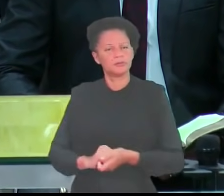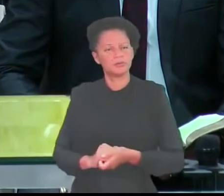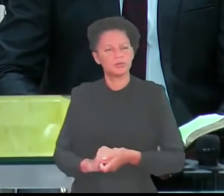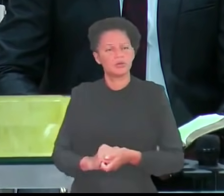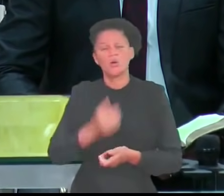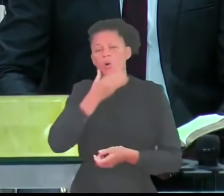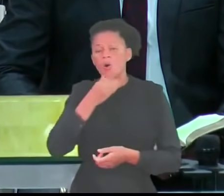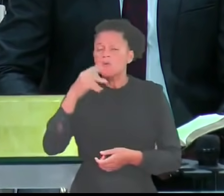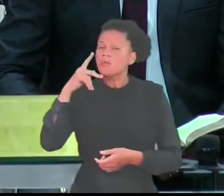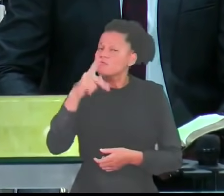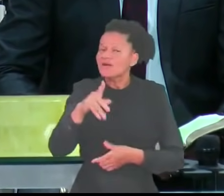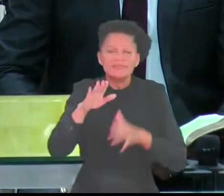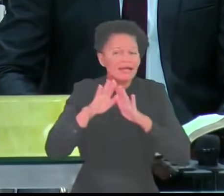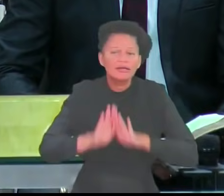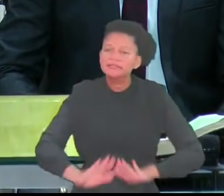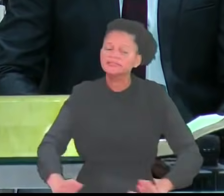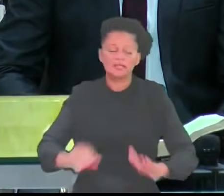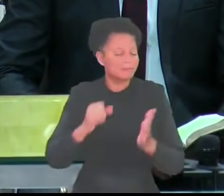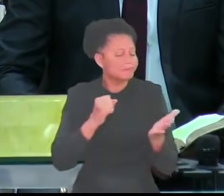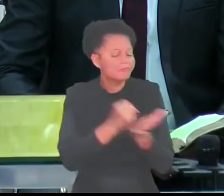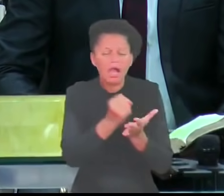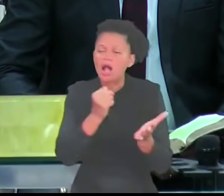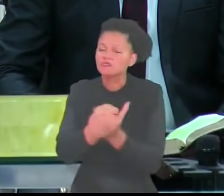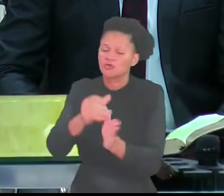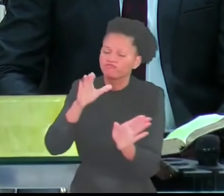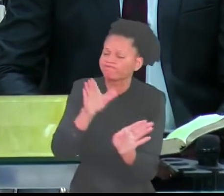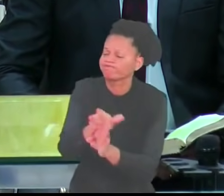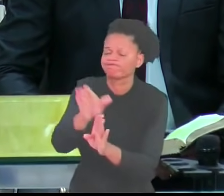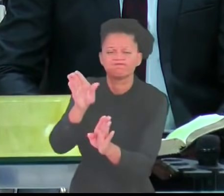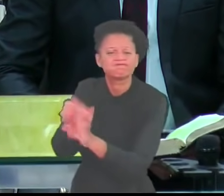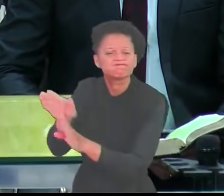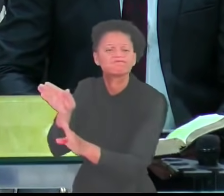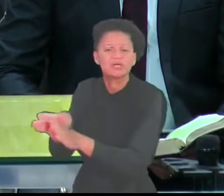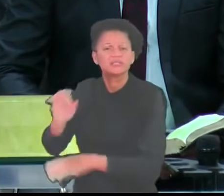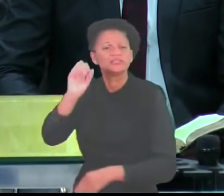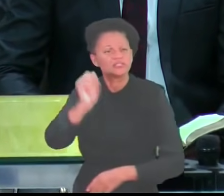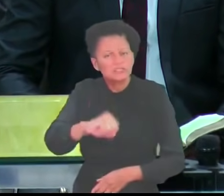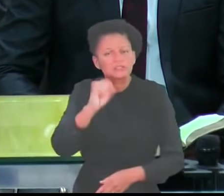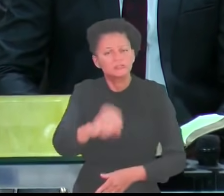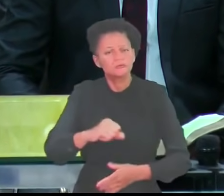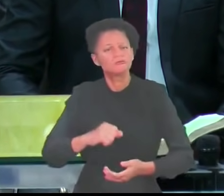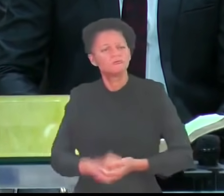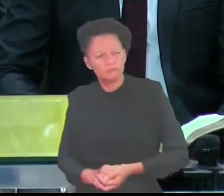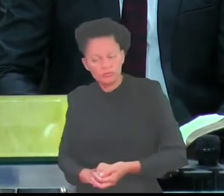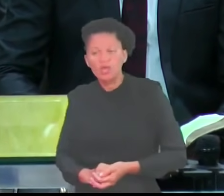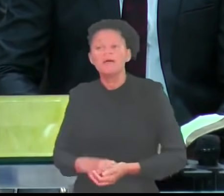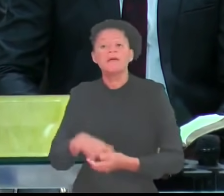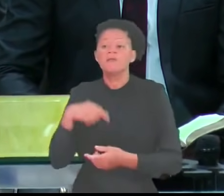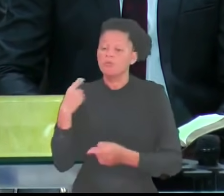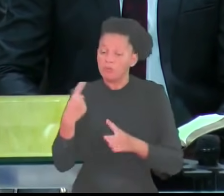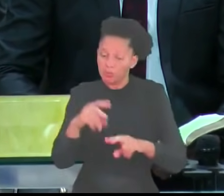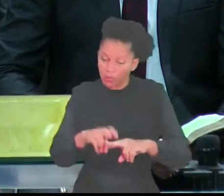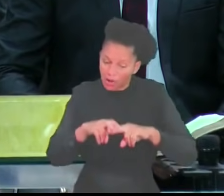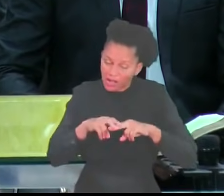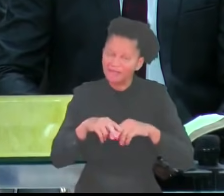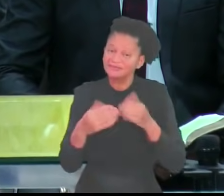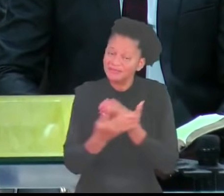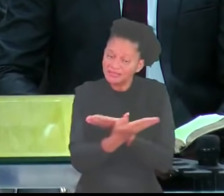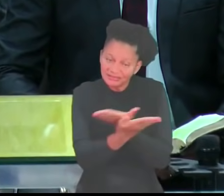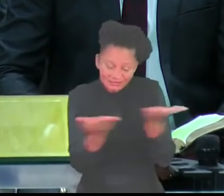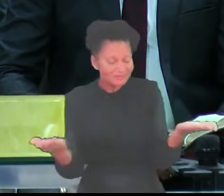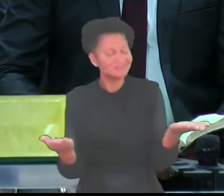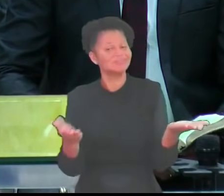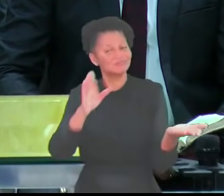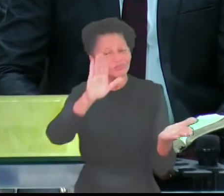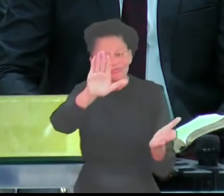Profeta é para isso mesmo. Aleluia! Profeta é para isso mesmo. Para isso fomos